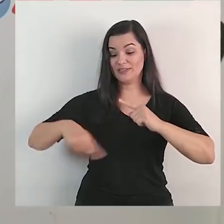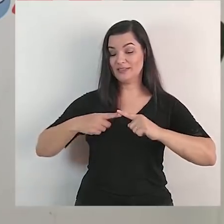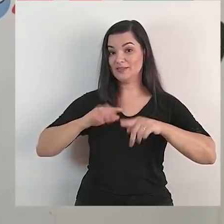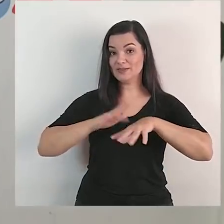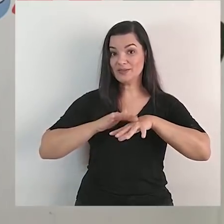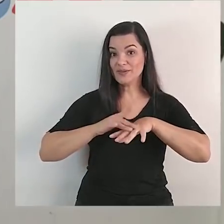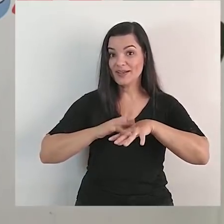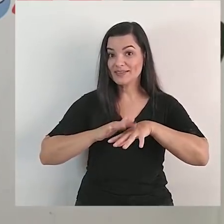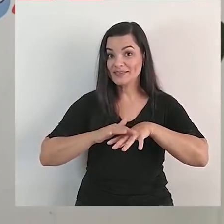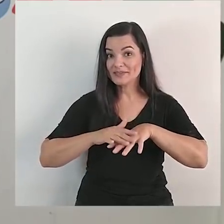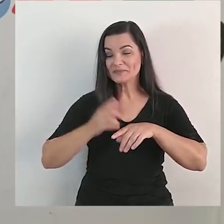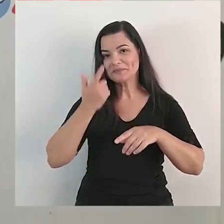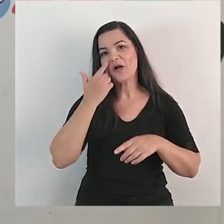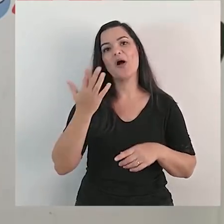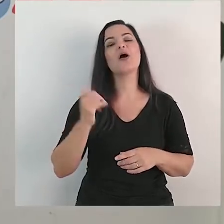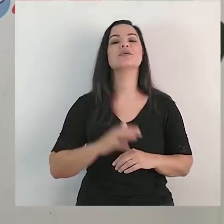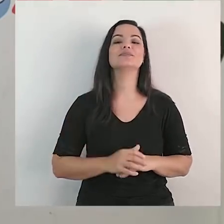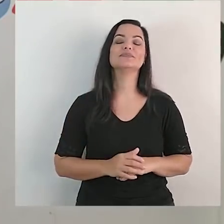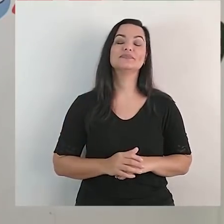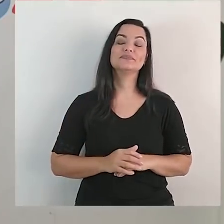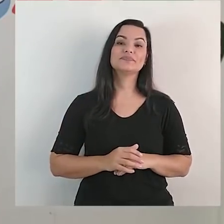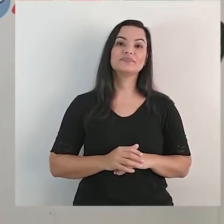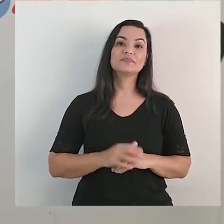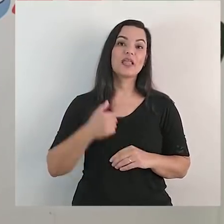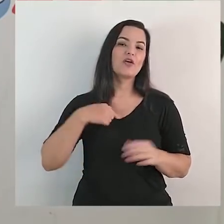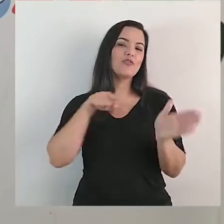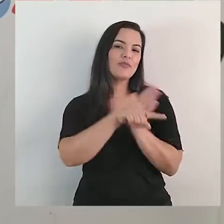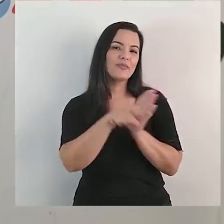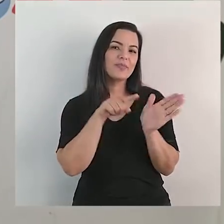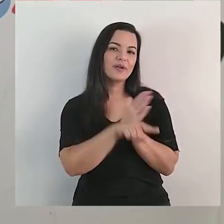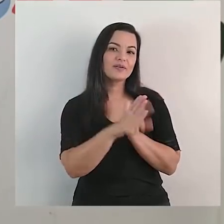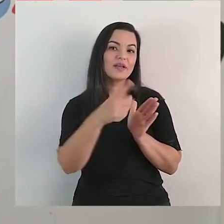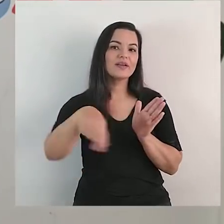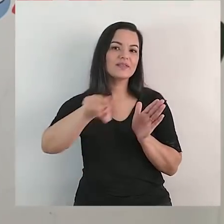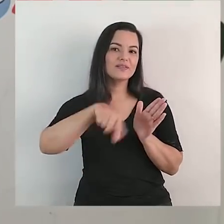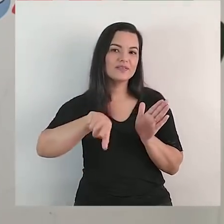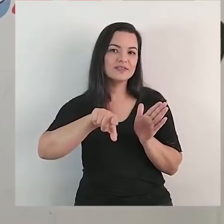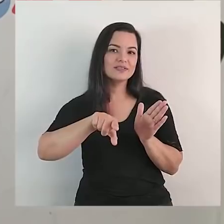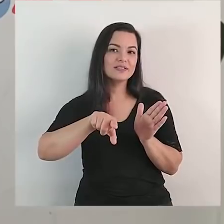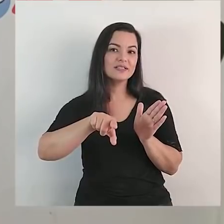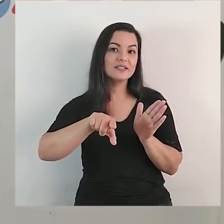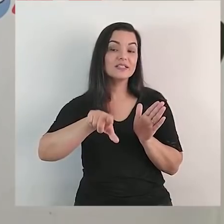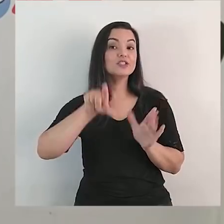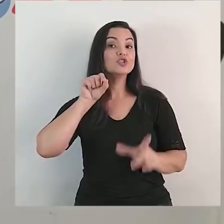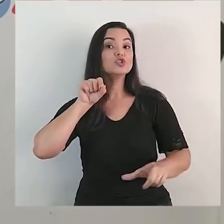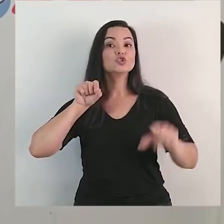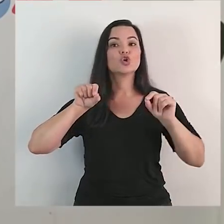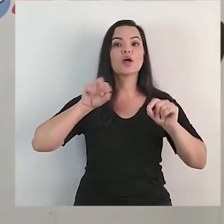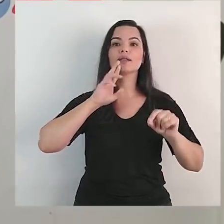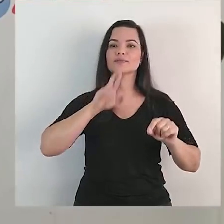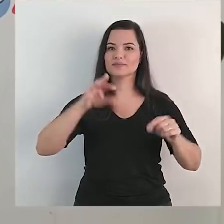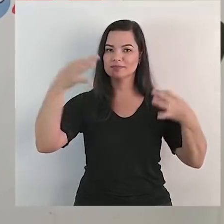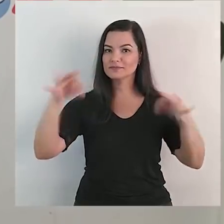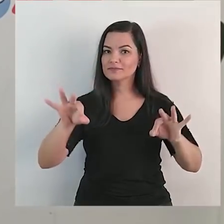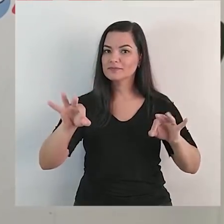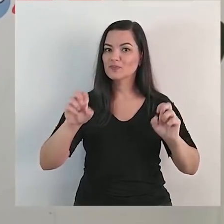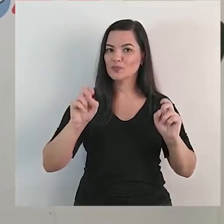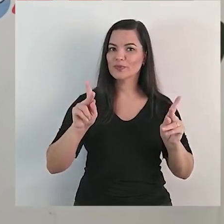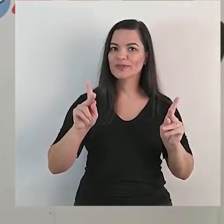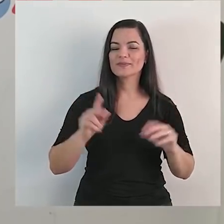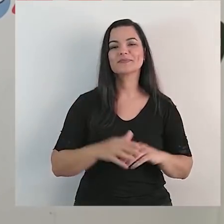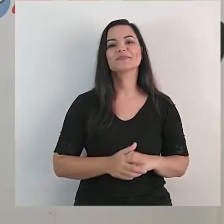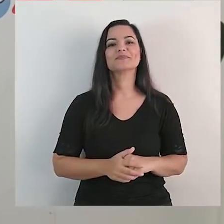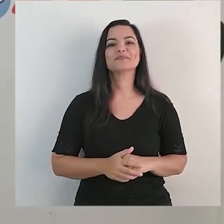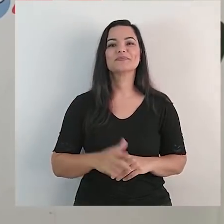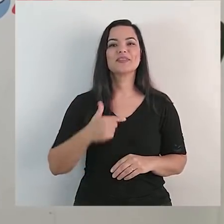doença? Então, vamos lá. Eu vou te fazer algumas perguntas e você precisa escolher a